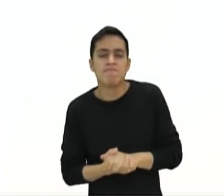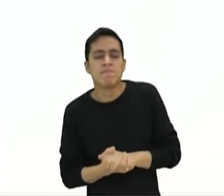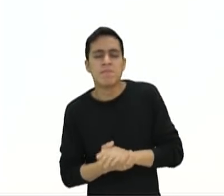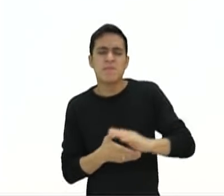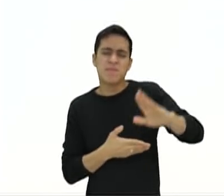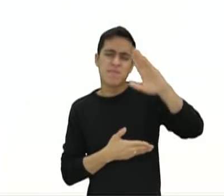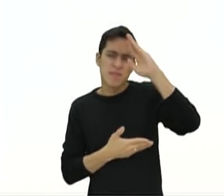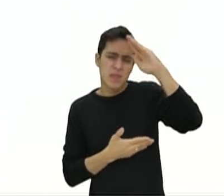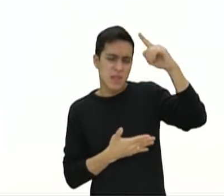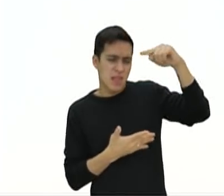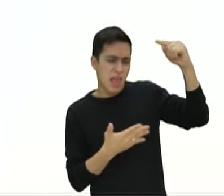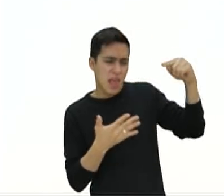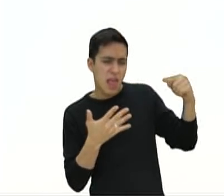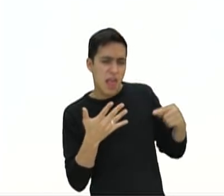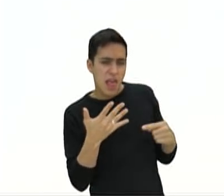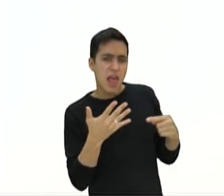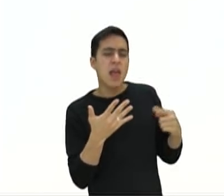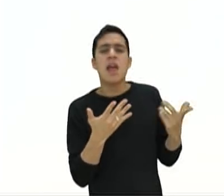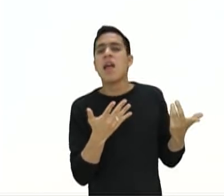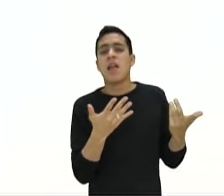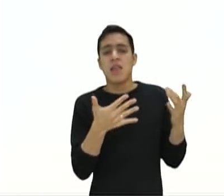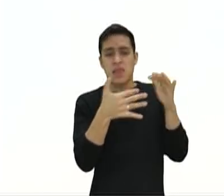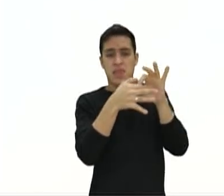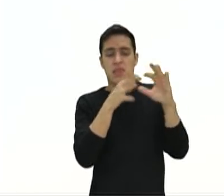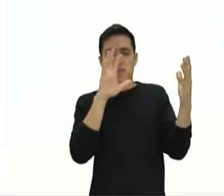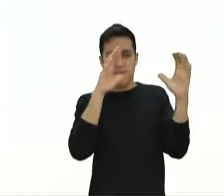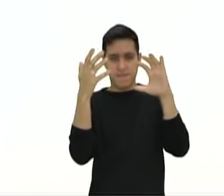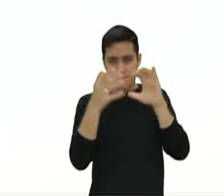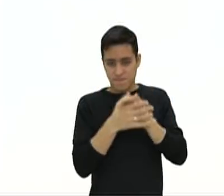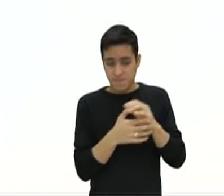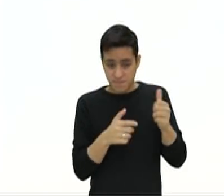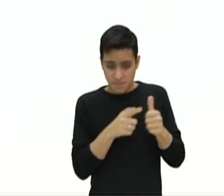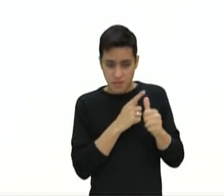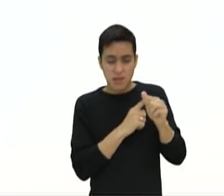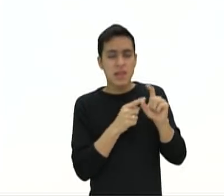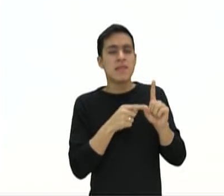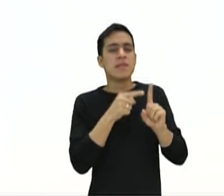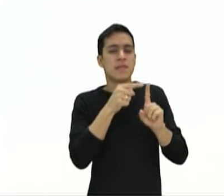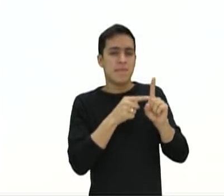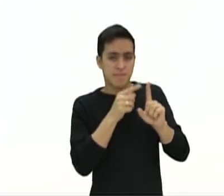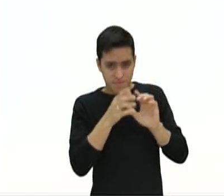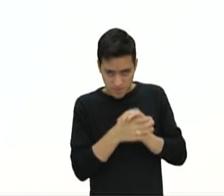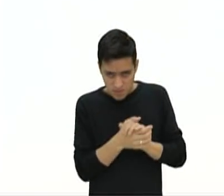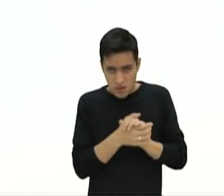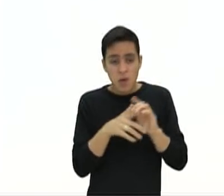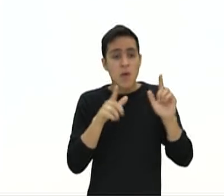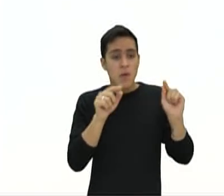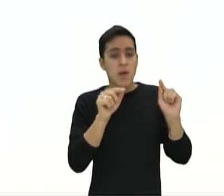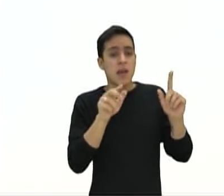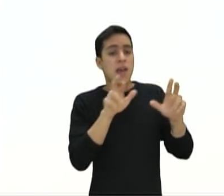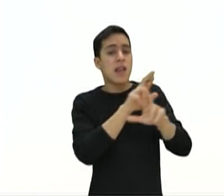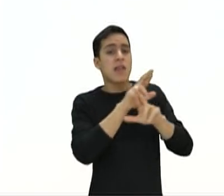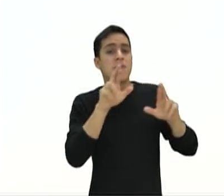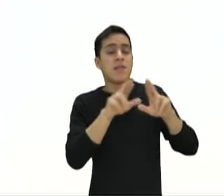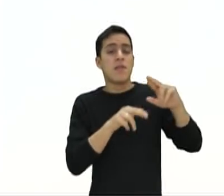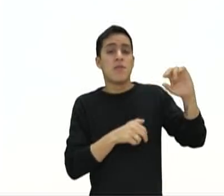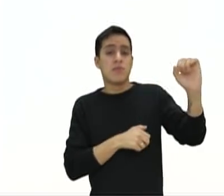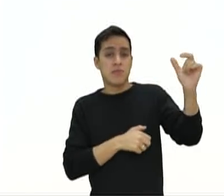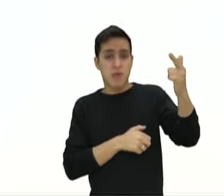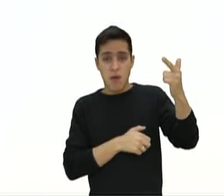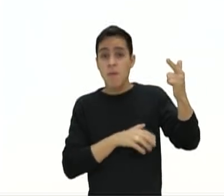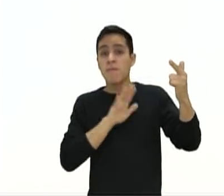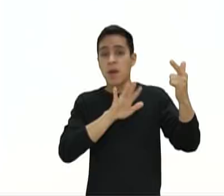Principais elementos climáticos. Vamos ao primeiro, temperatura. Depende da insolação, isto é,